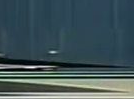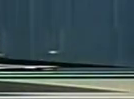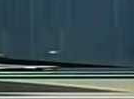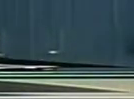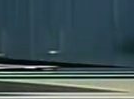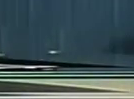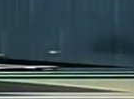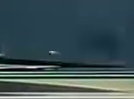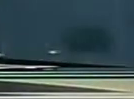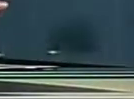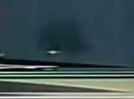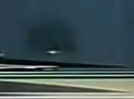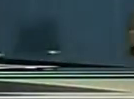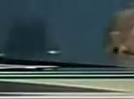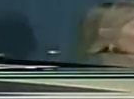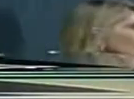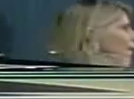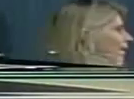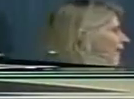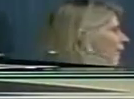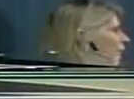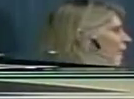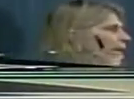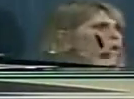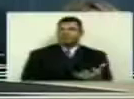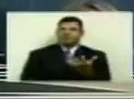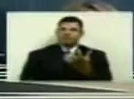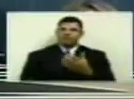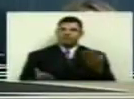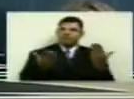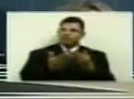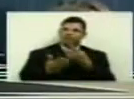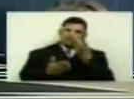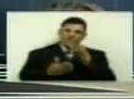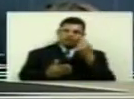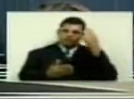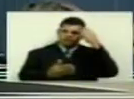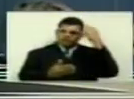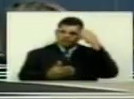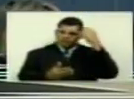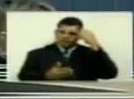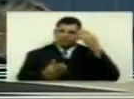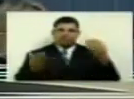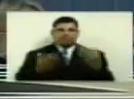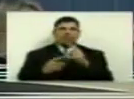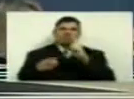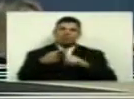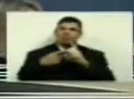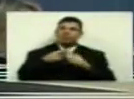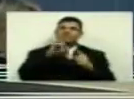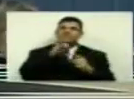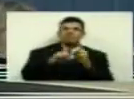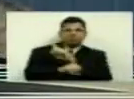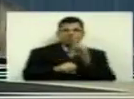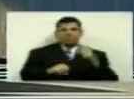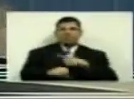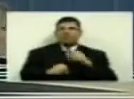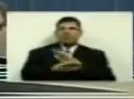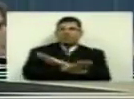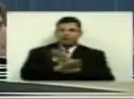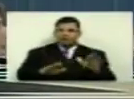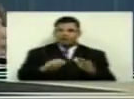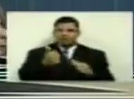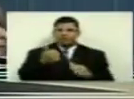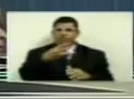casa. Portanto, eu quero abrir aqui esta reflexão. Porque senão, o fim